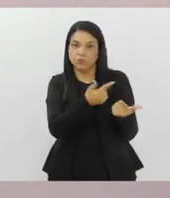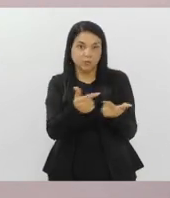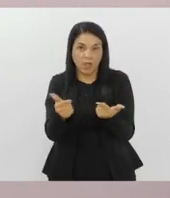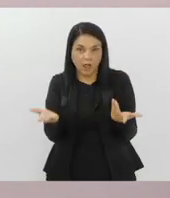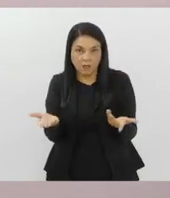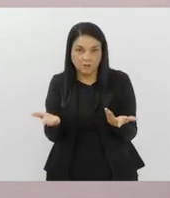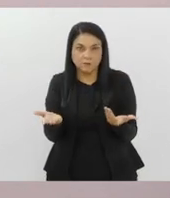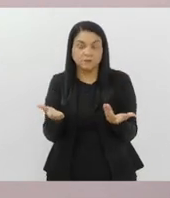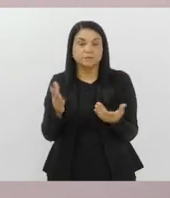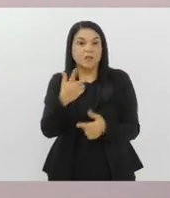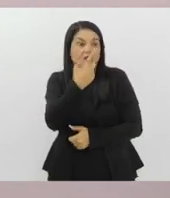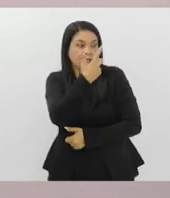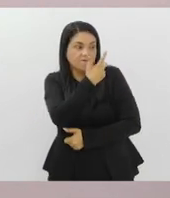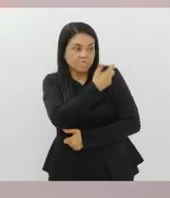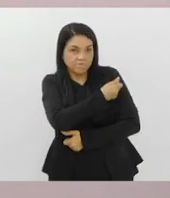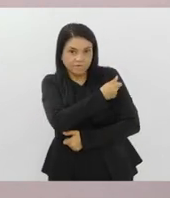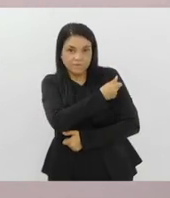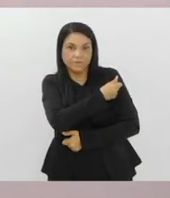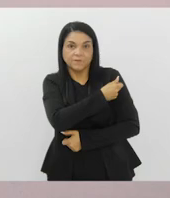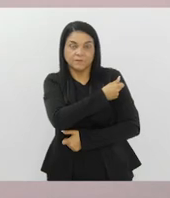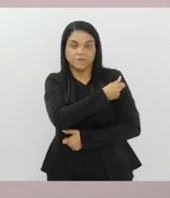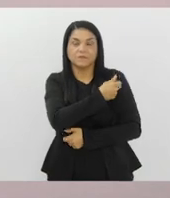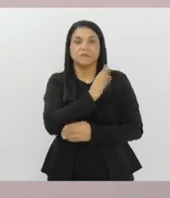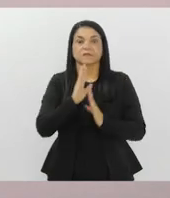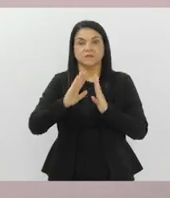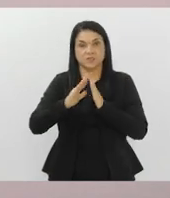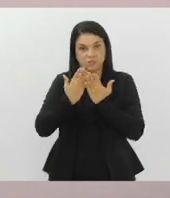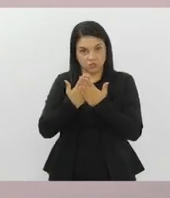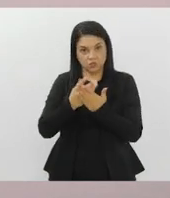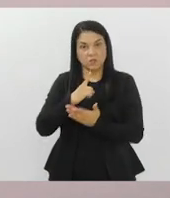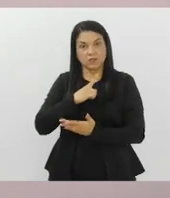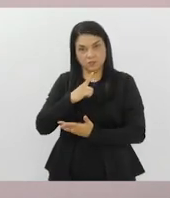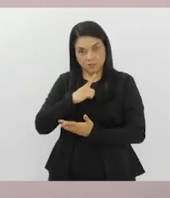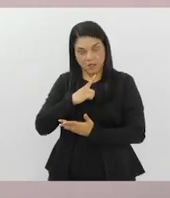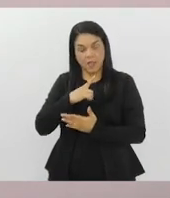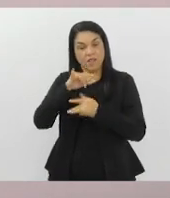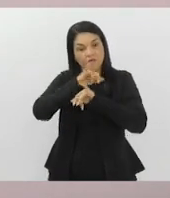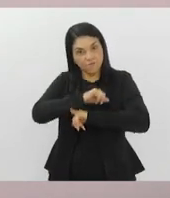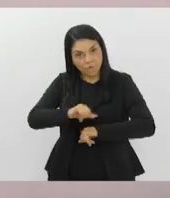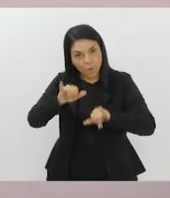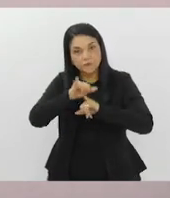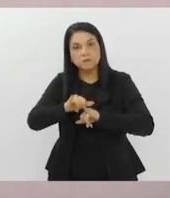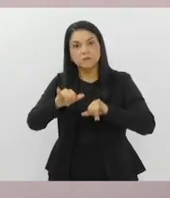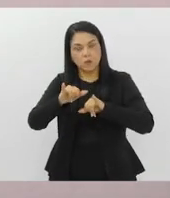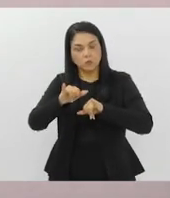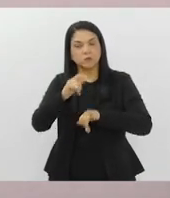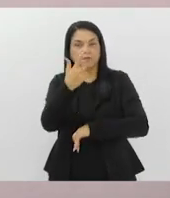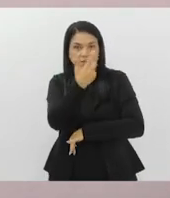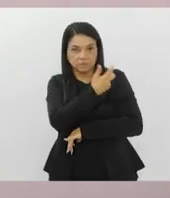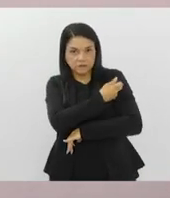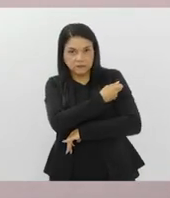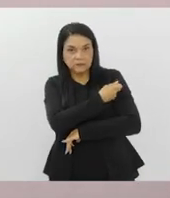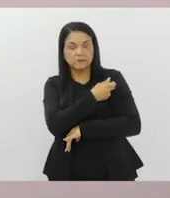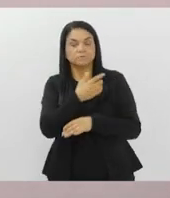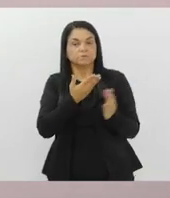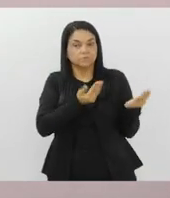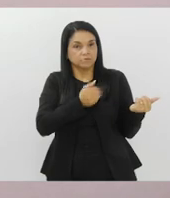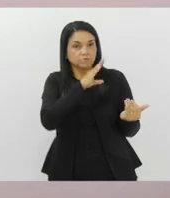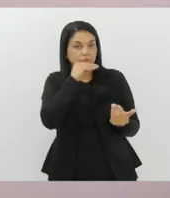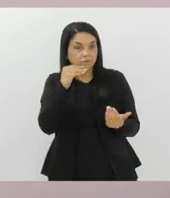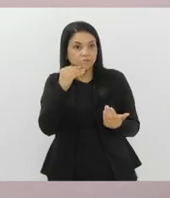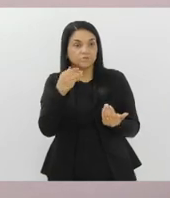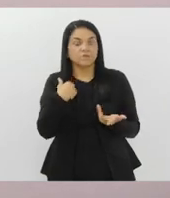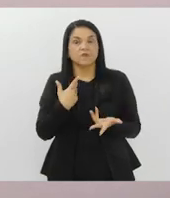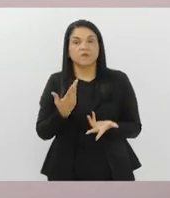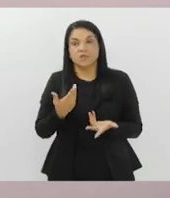a vacina, que inclusive nas escolas tem informação para isso, para esses adolescentes tomarem, não tomam. Então,